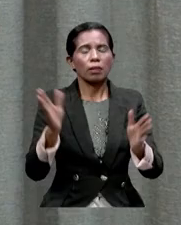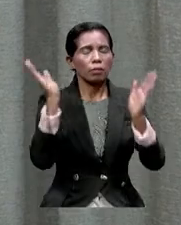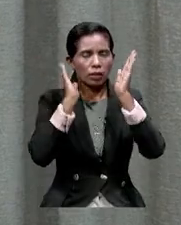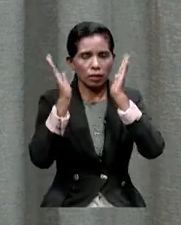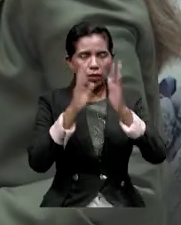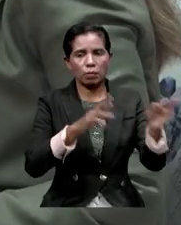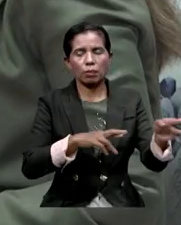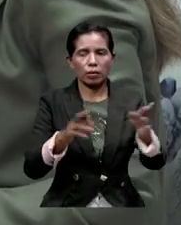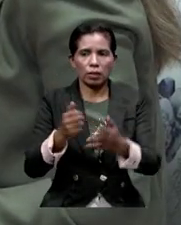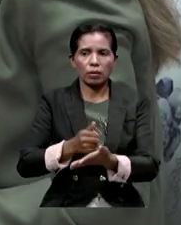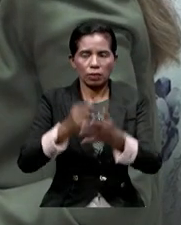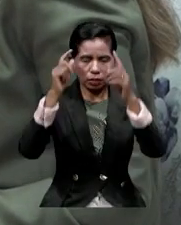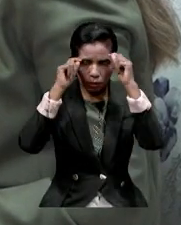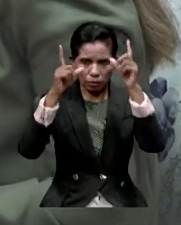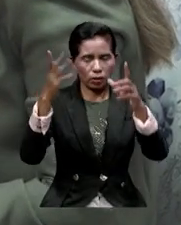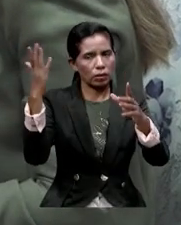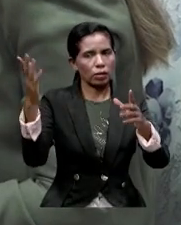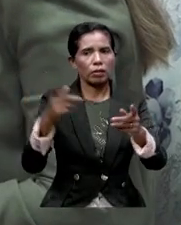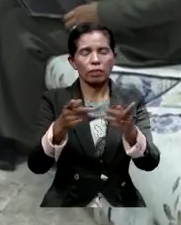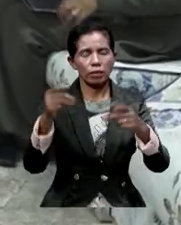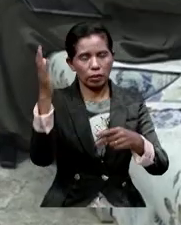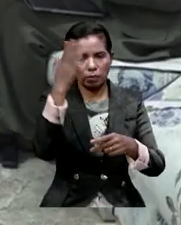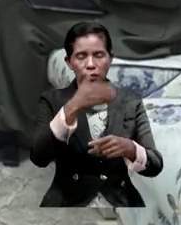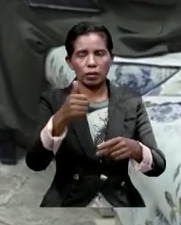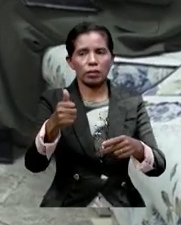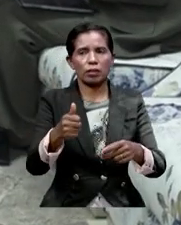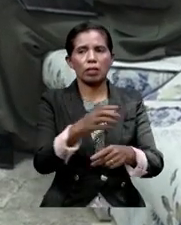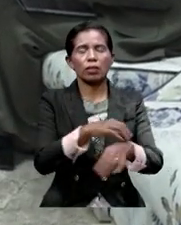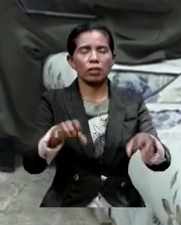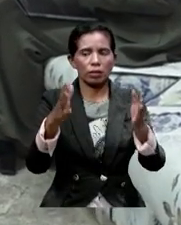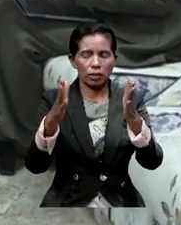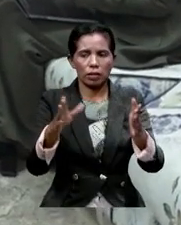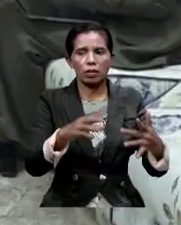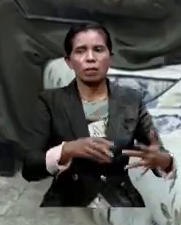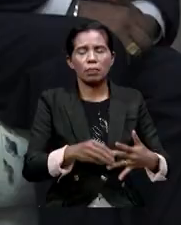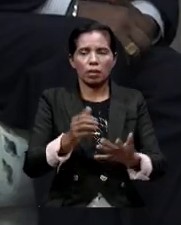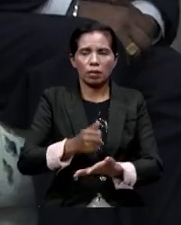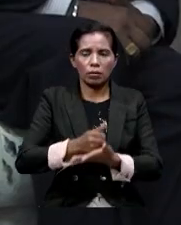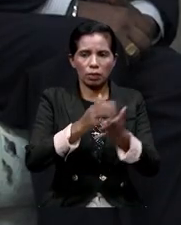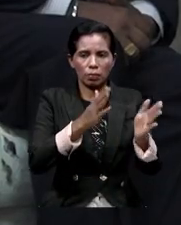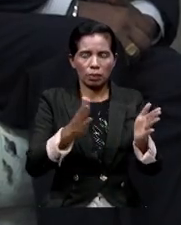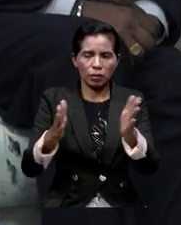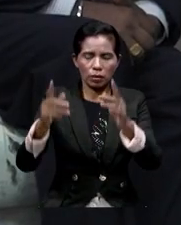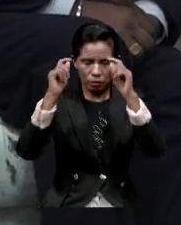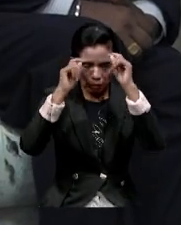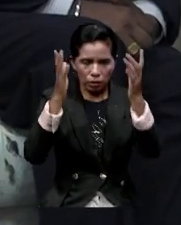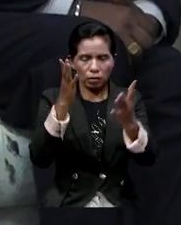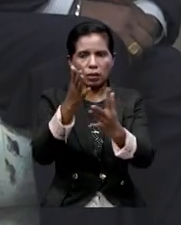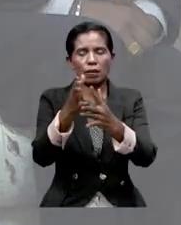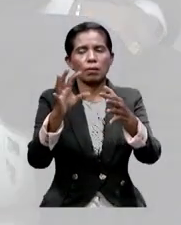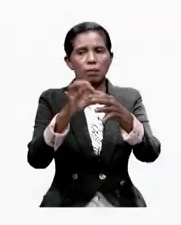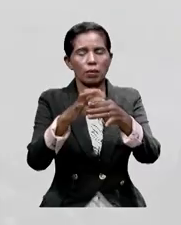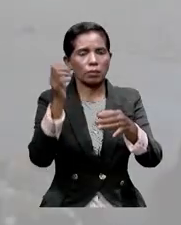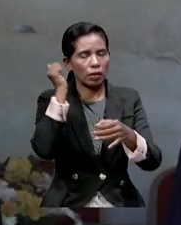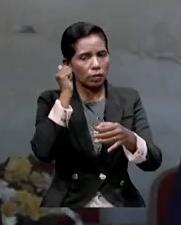Malásia pronto ajuda Timor-Leste e a área turismo, recurso humano no Liu Liu, apoia a preparação Timor-Leste a tussai membro ASEAN.